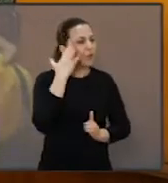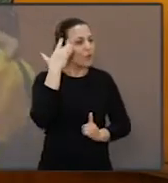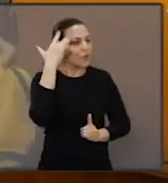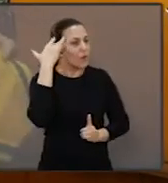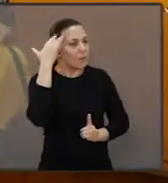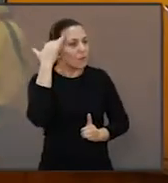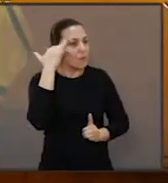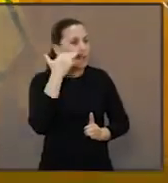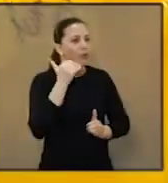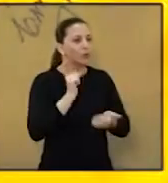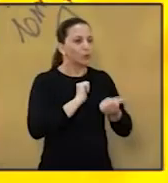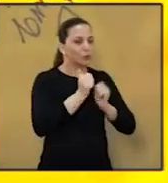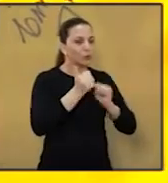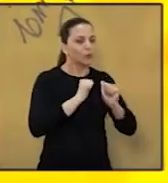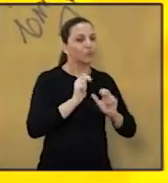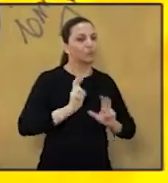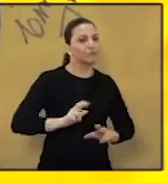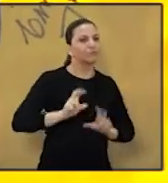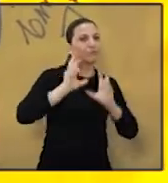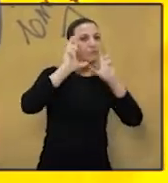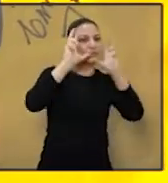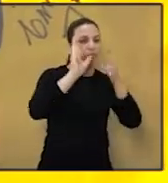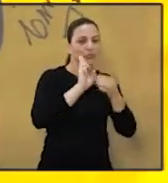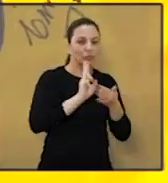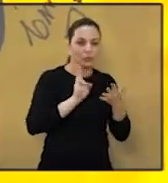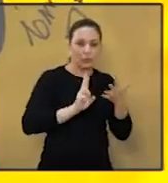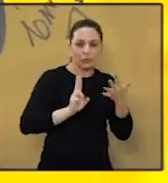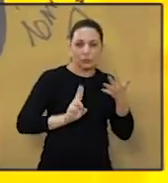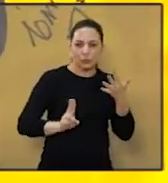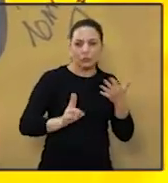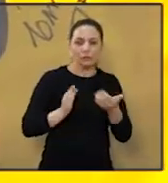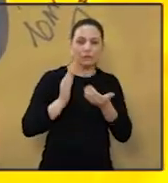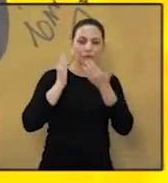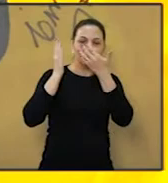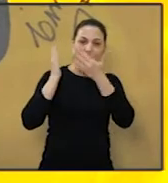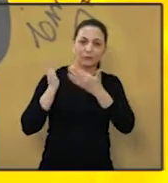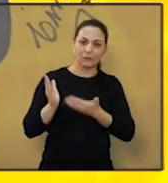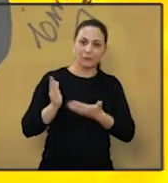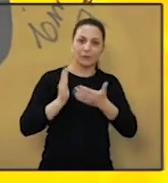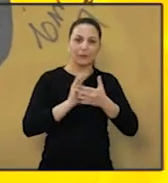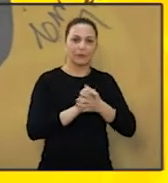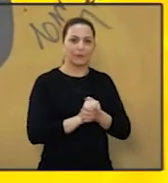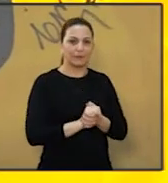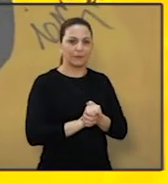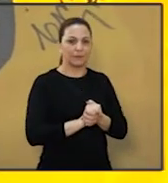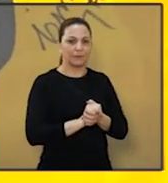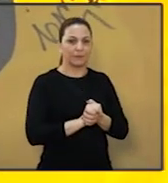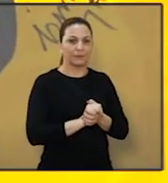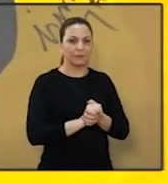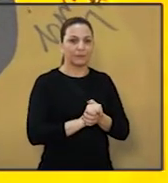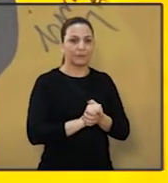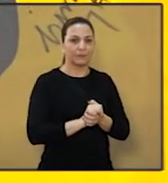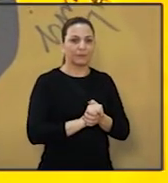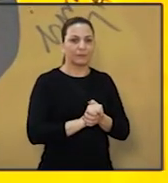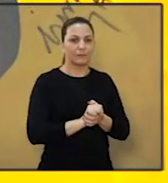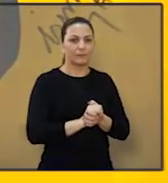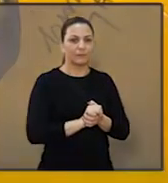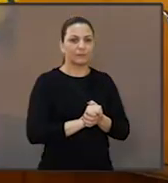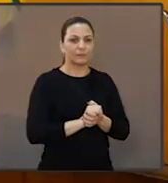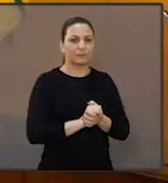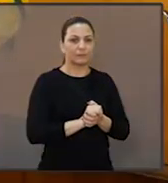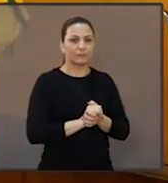própria Roseli, também tem a Cláudia, a Marta, a Leila, a Silvia, a Magic